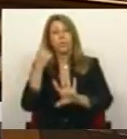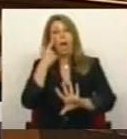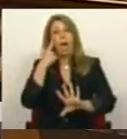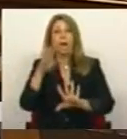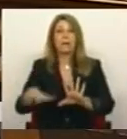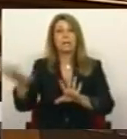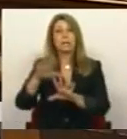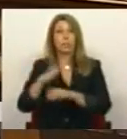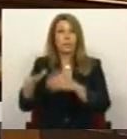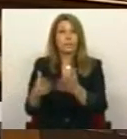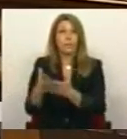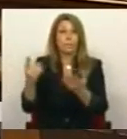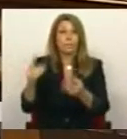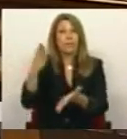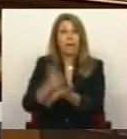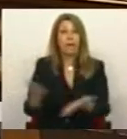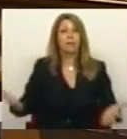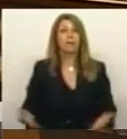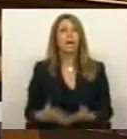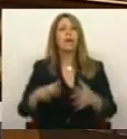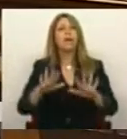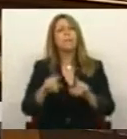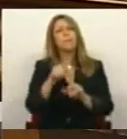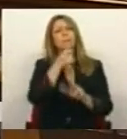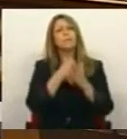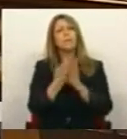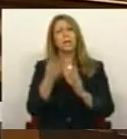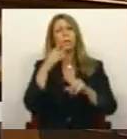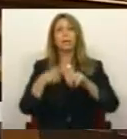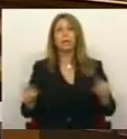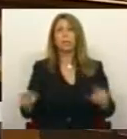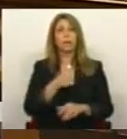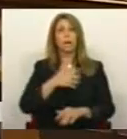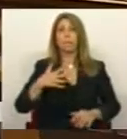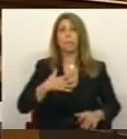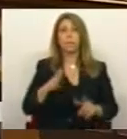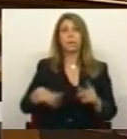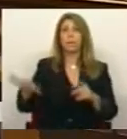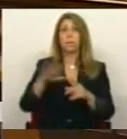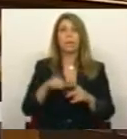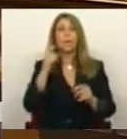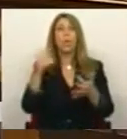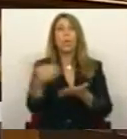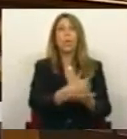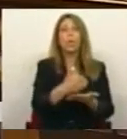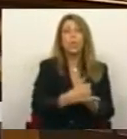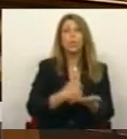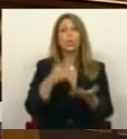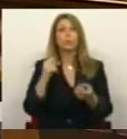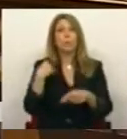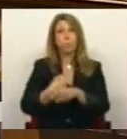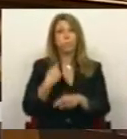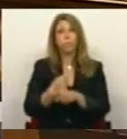para além disso, esta medida não diferenciou o tipo de empresas, a dimensão, o volume de negócios, os lucros obtidos ou até mesmo a forma como se